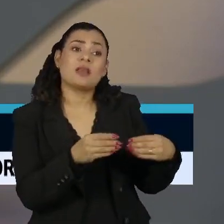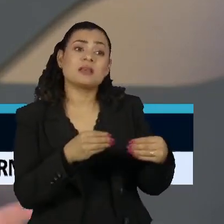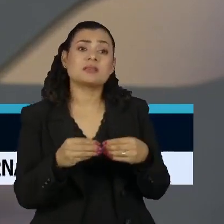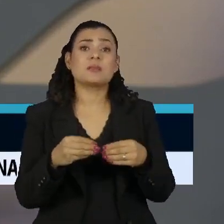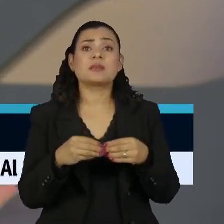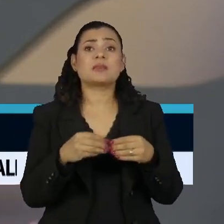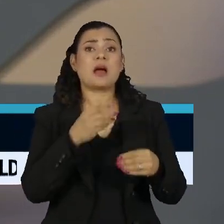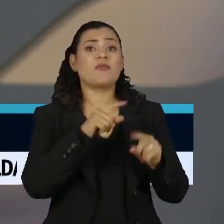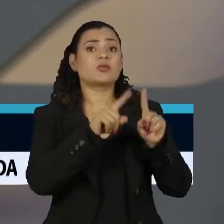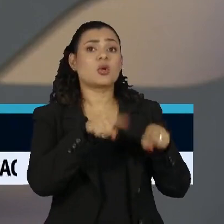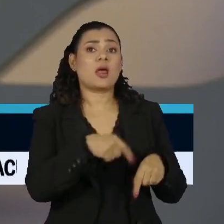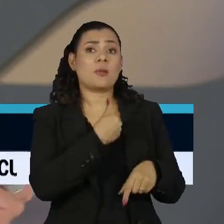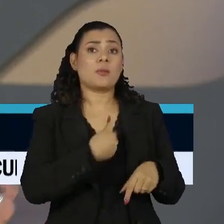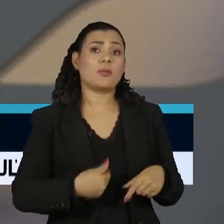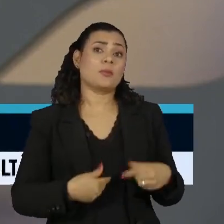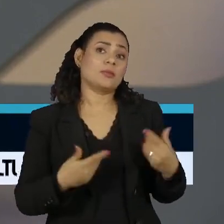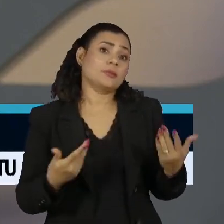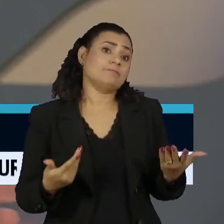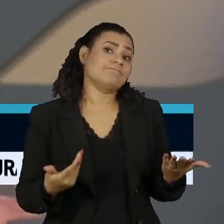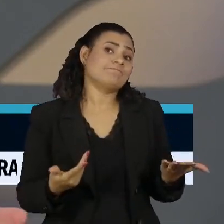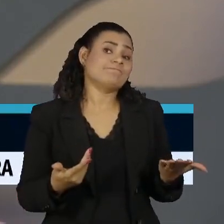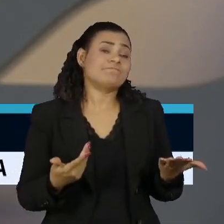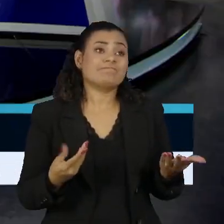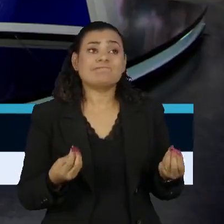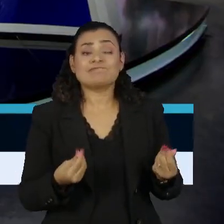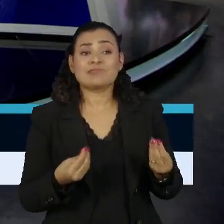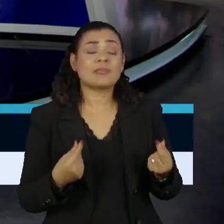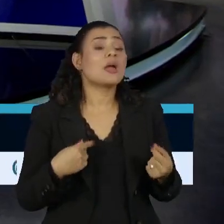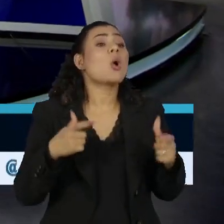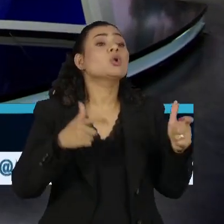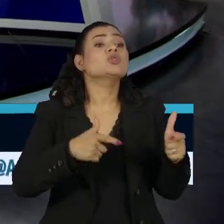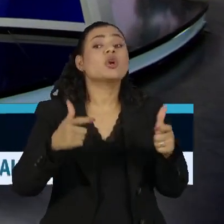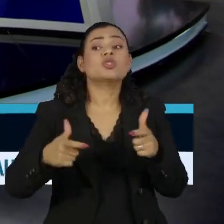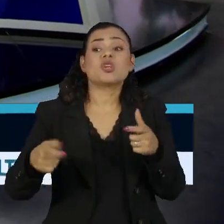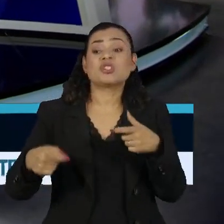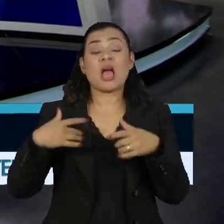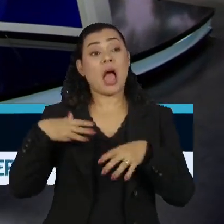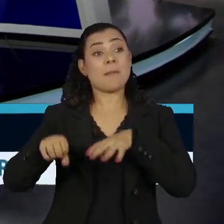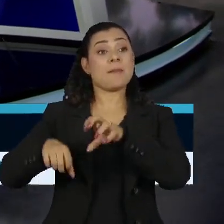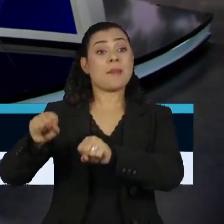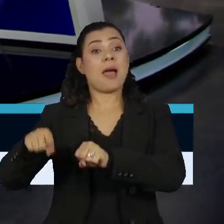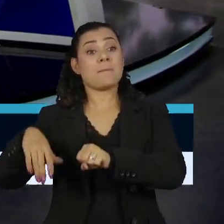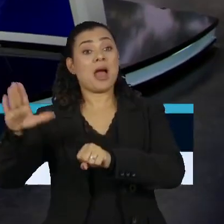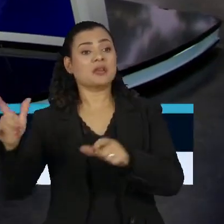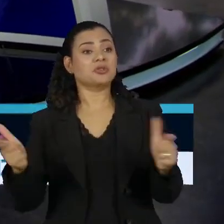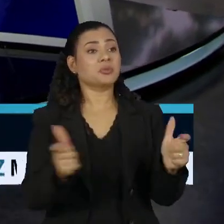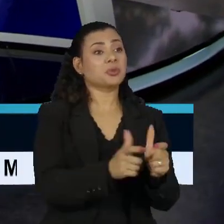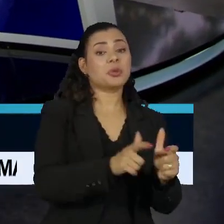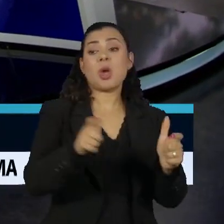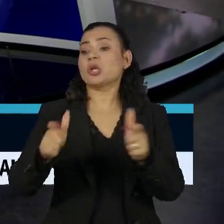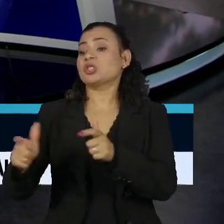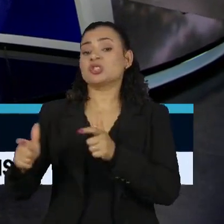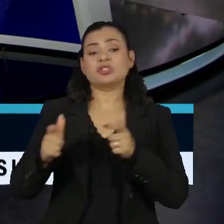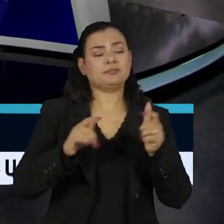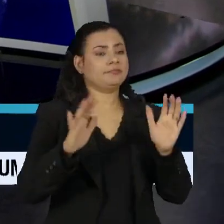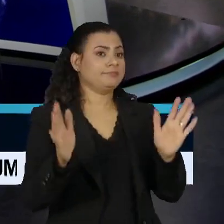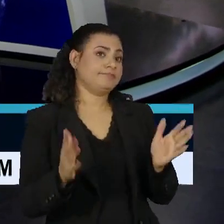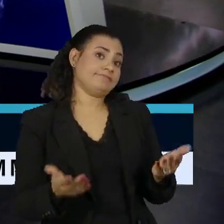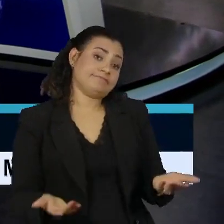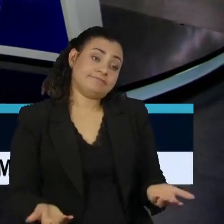público, eu não sei onde mais vai ficar o jogo da política de querer ocupar mais espaços, assim. Quer dizer, se eu tirar a